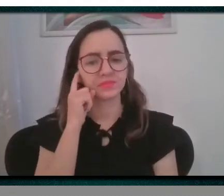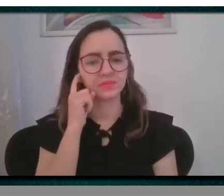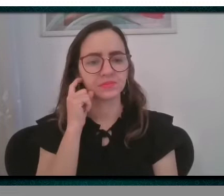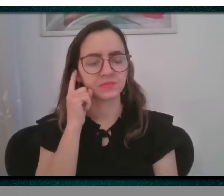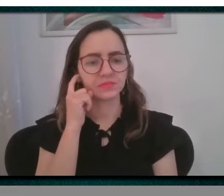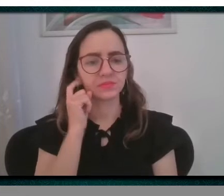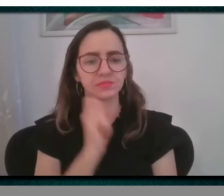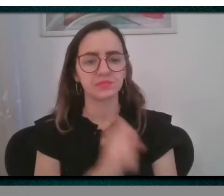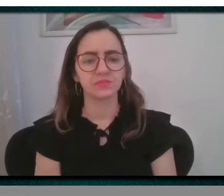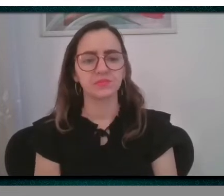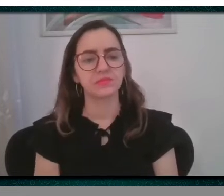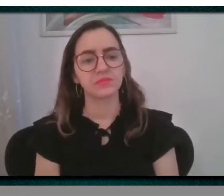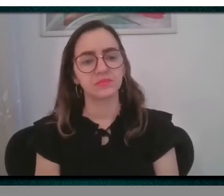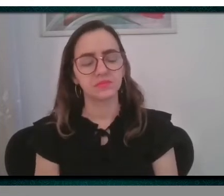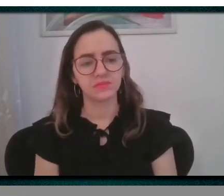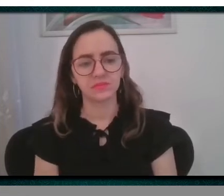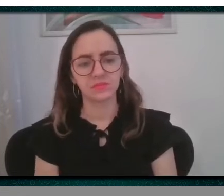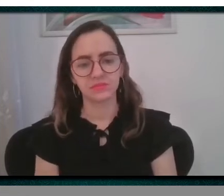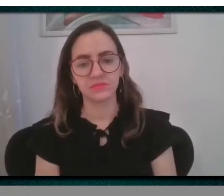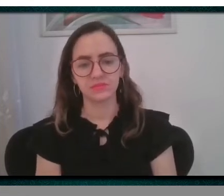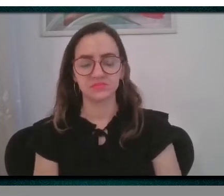uma característica para a água.